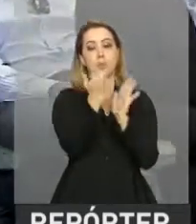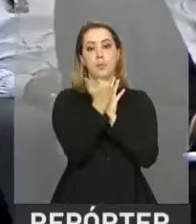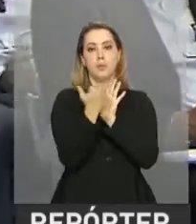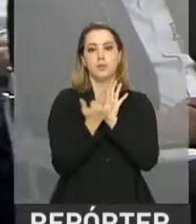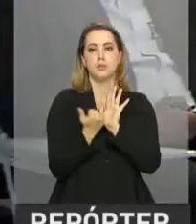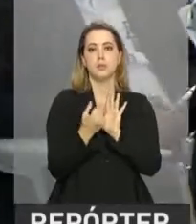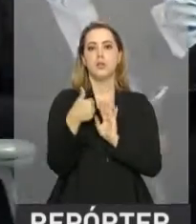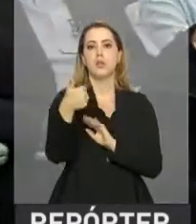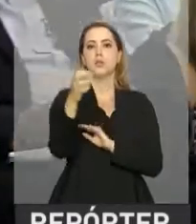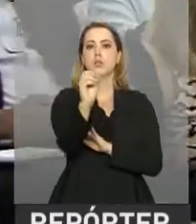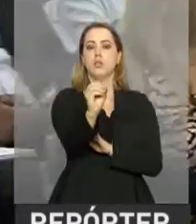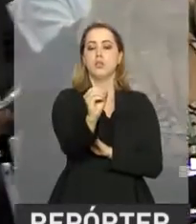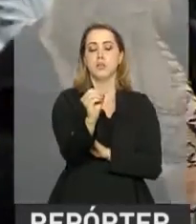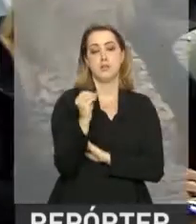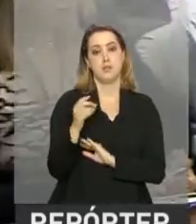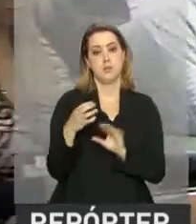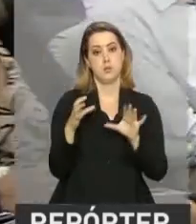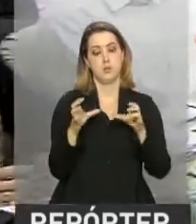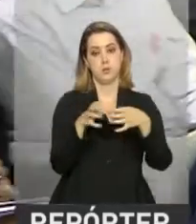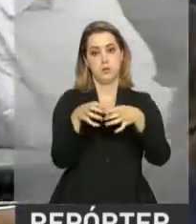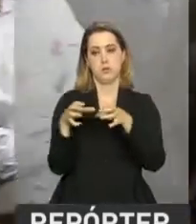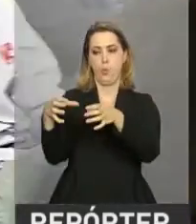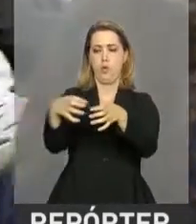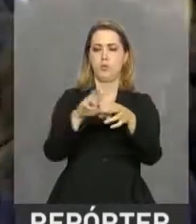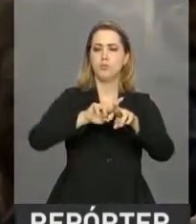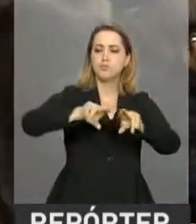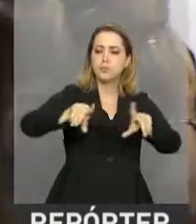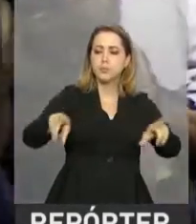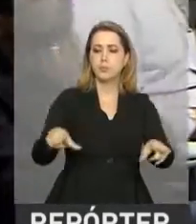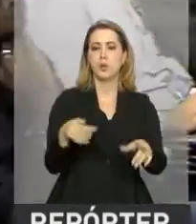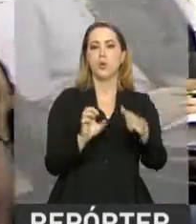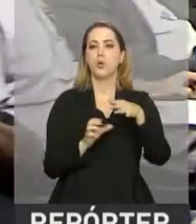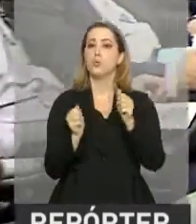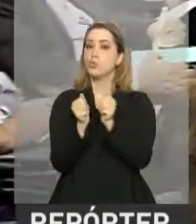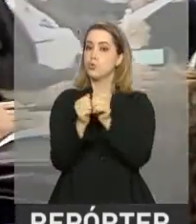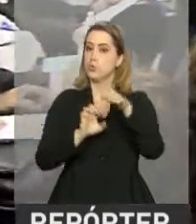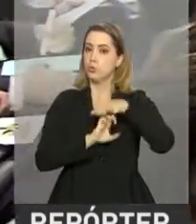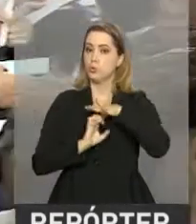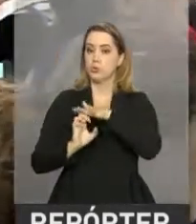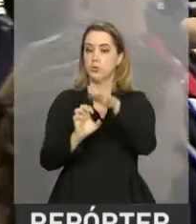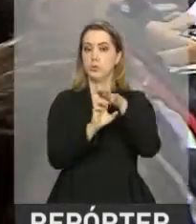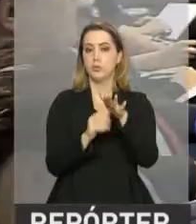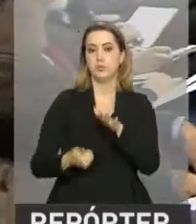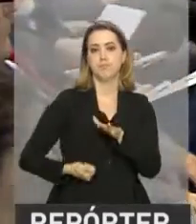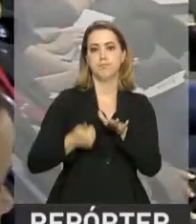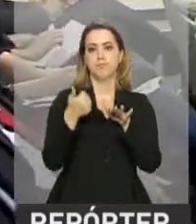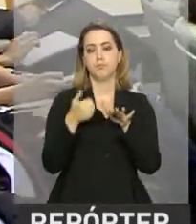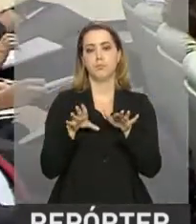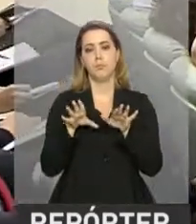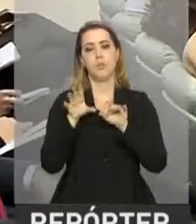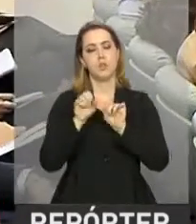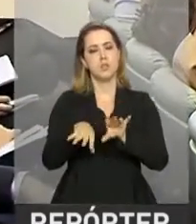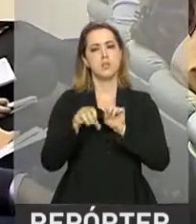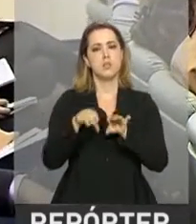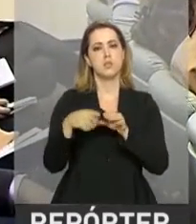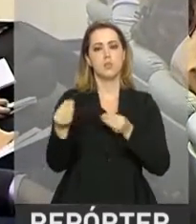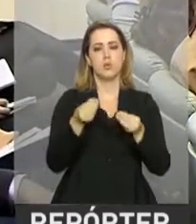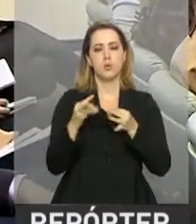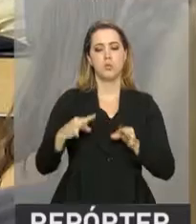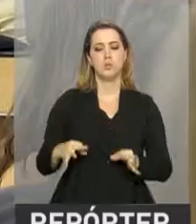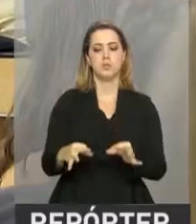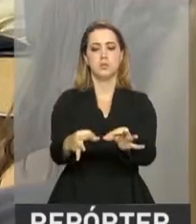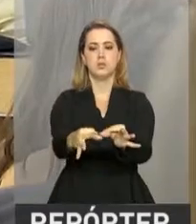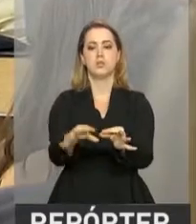formada por 150 organizações entre ongs e empresas que contribuem para implementar as tecnologias sustentáveis em todo o